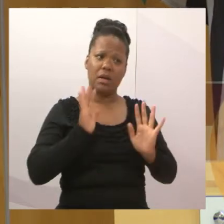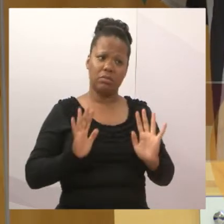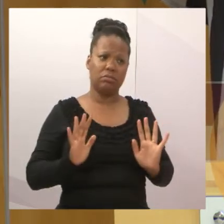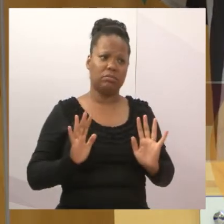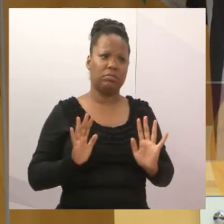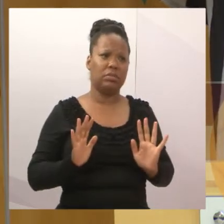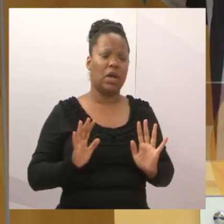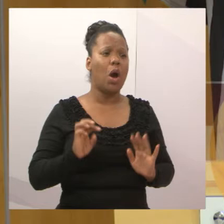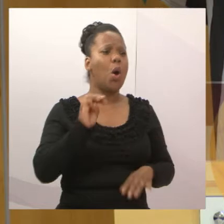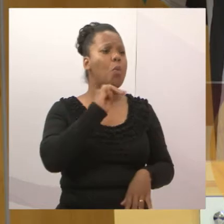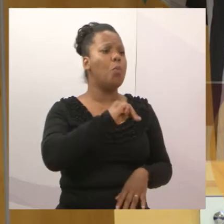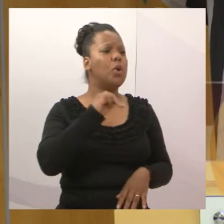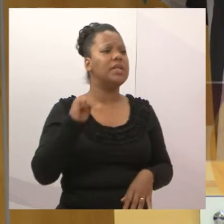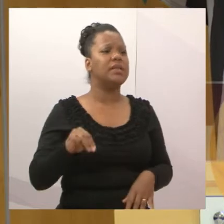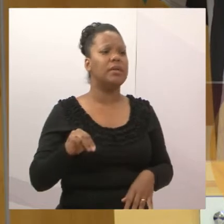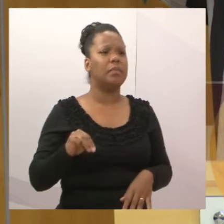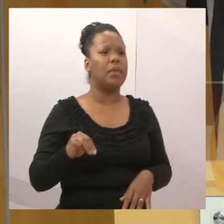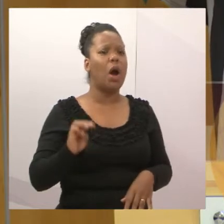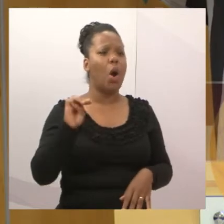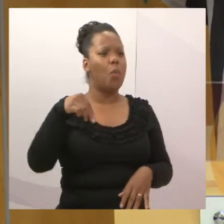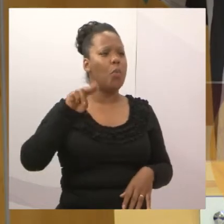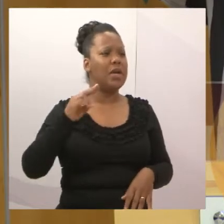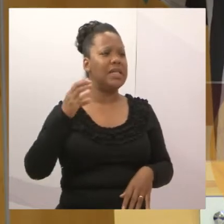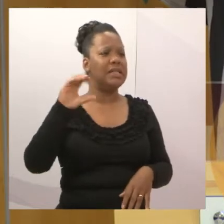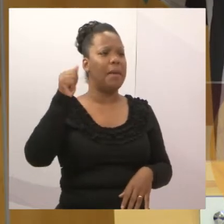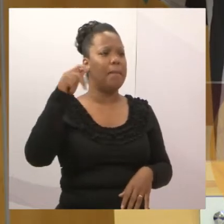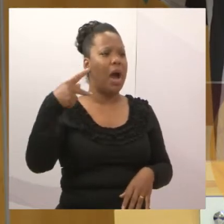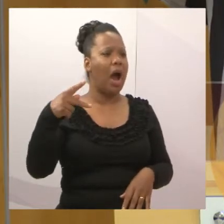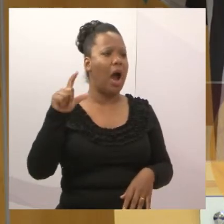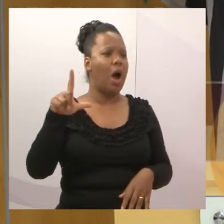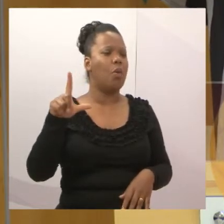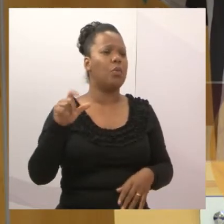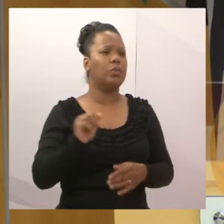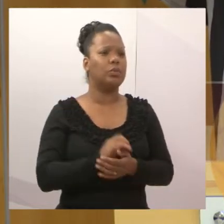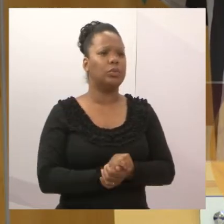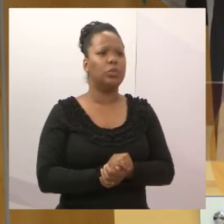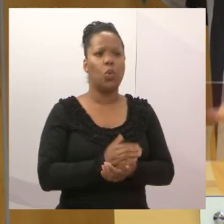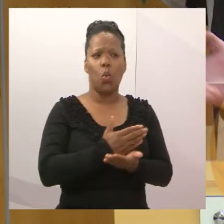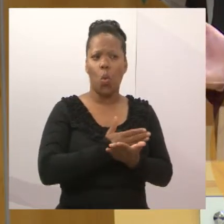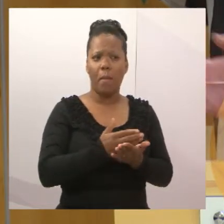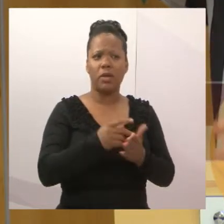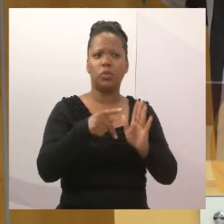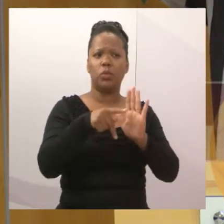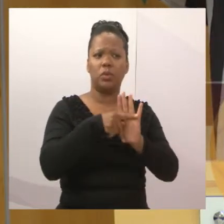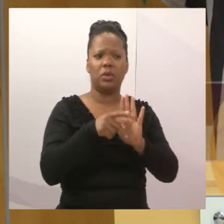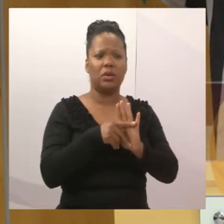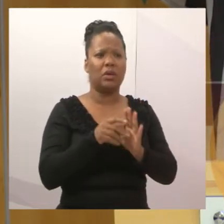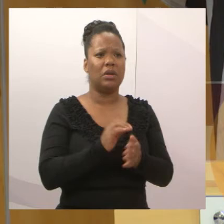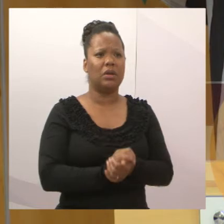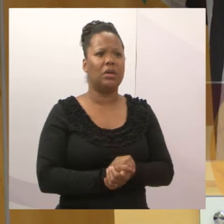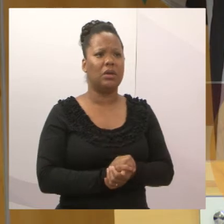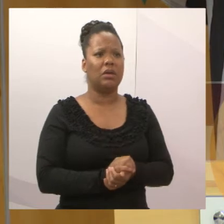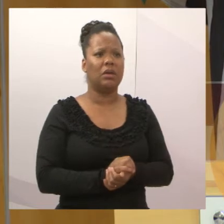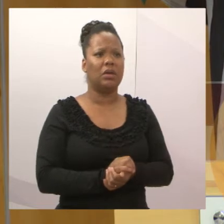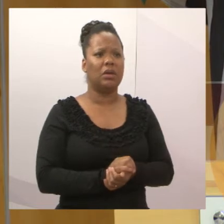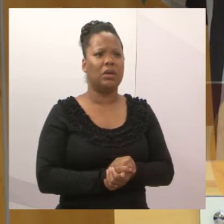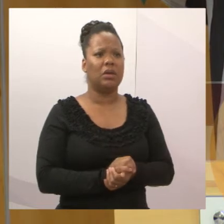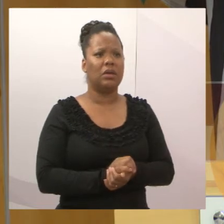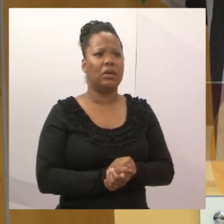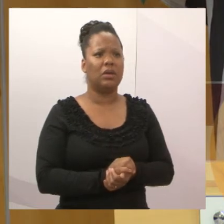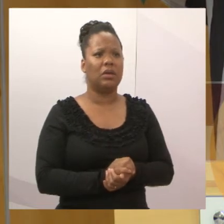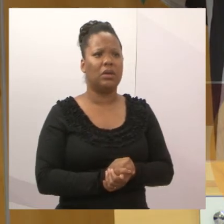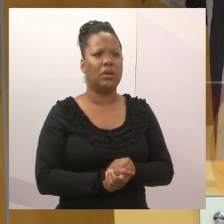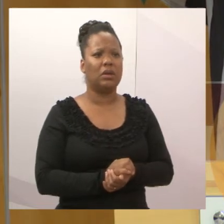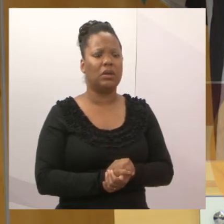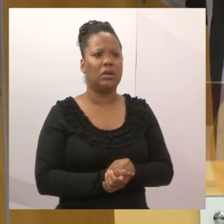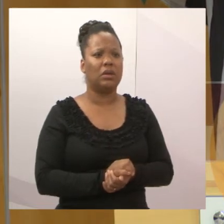é municipalizar a Santa Casa. Já disse isso desde o início do processo, não vai ter como aí devolver, pelo que a gente está vendo, prorrogou